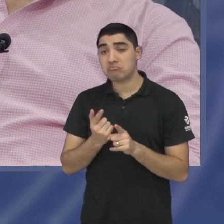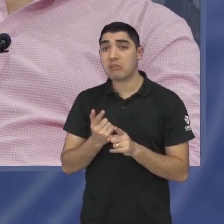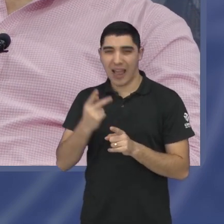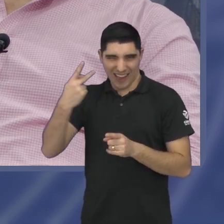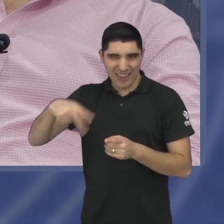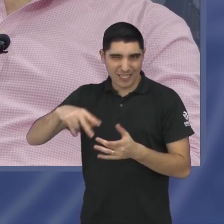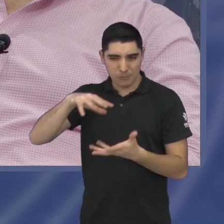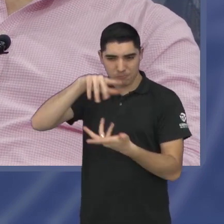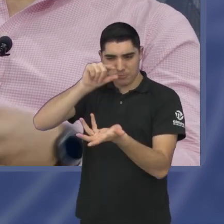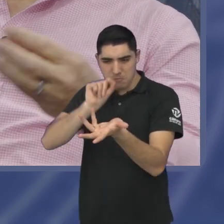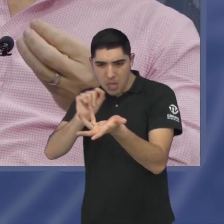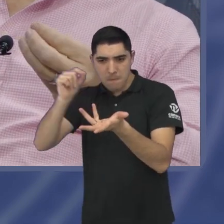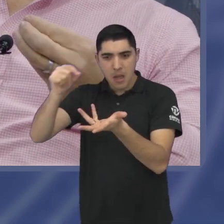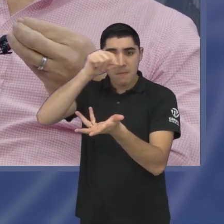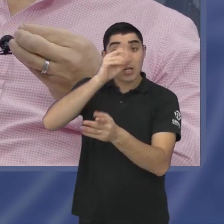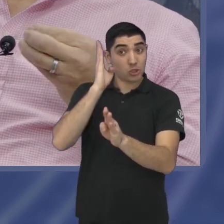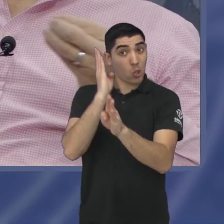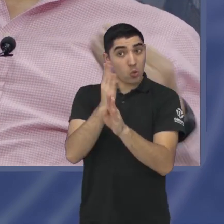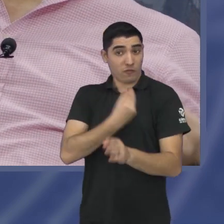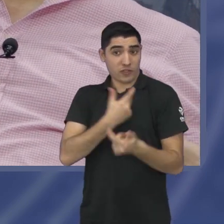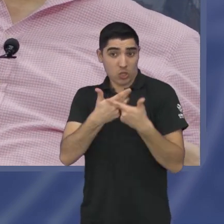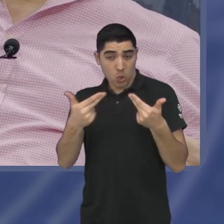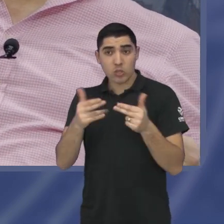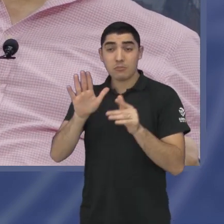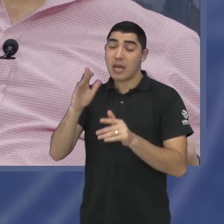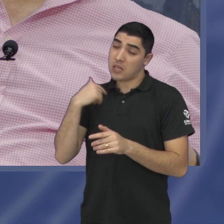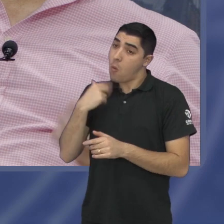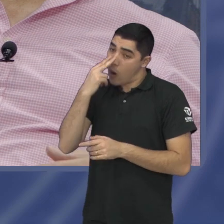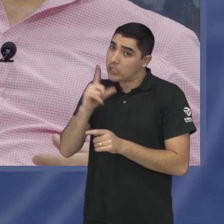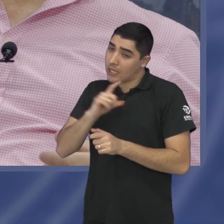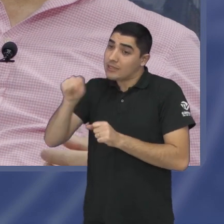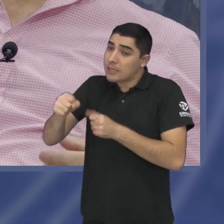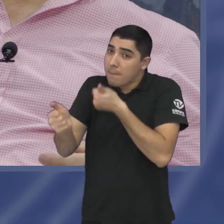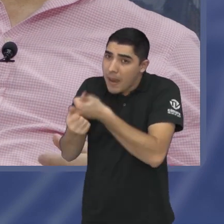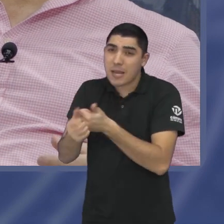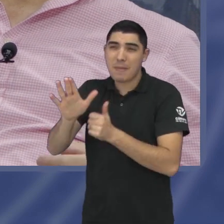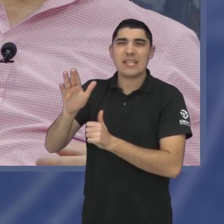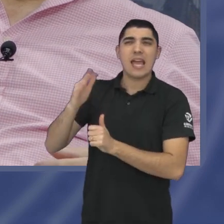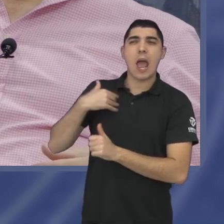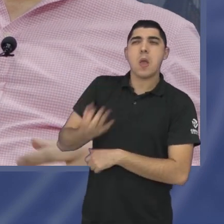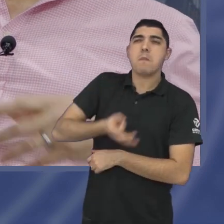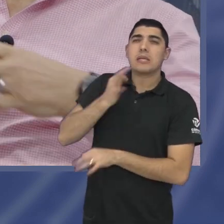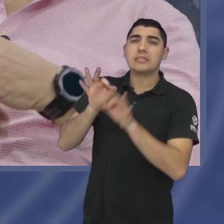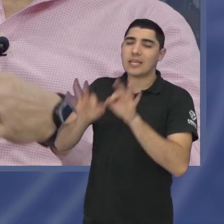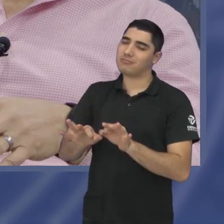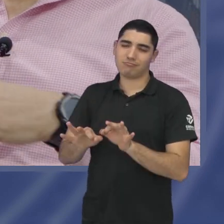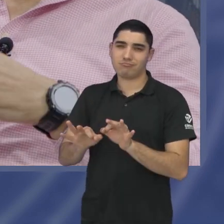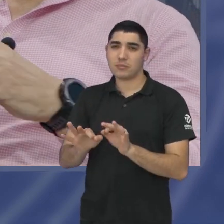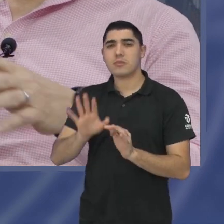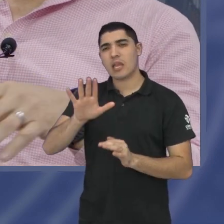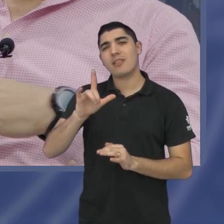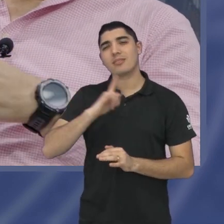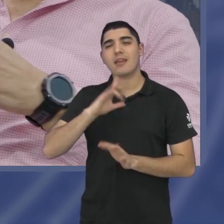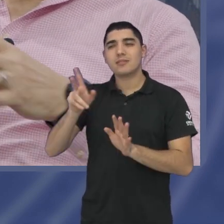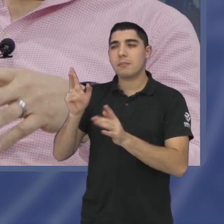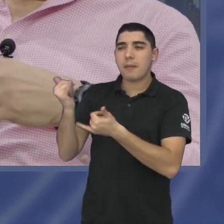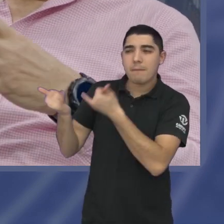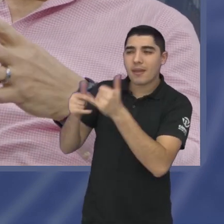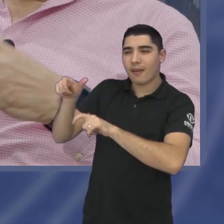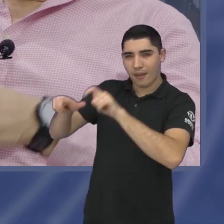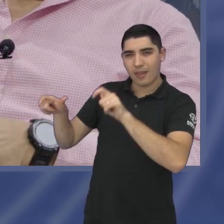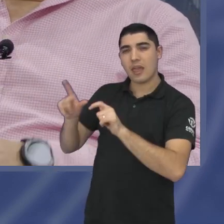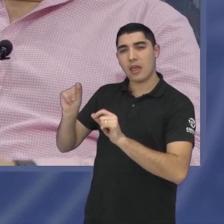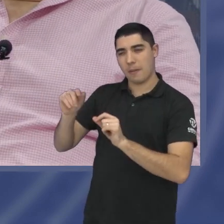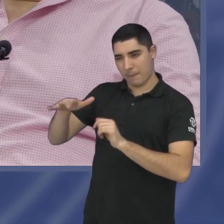eu diria que a gente está perto, mas como são ambientes muito diferentes, é difícil fazer uma avaliação. Existe uma brincadeira entre